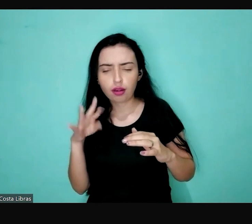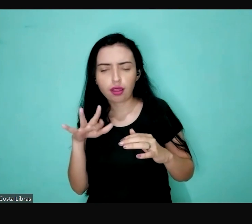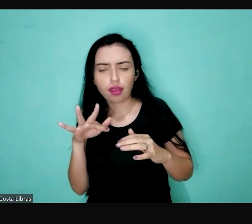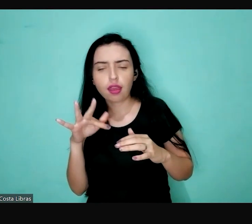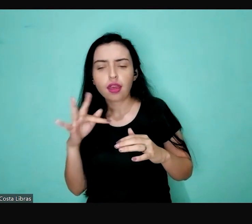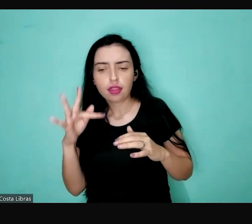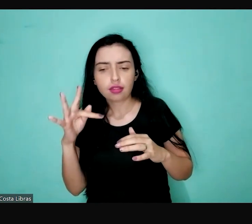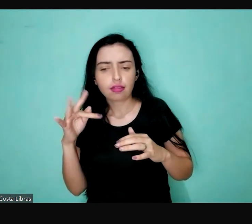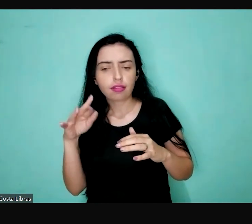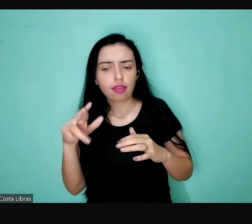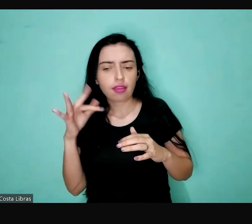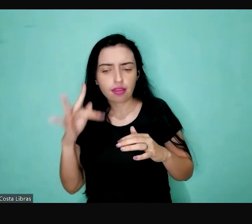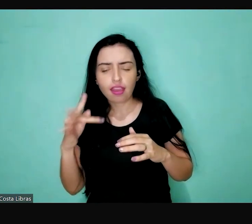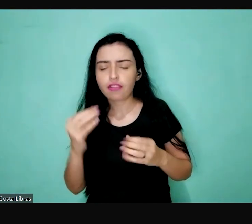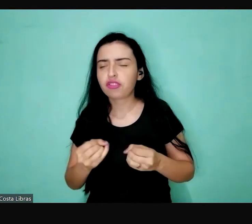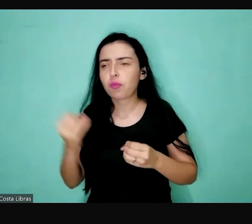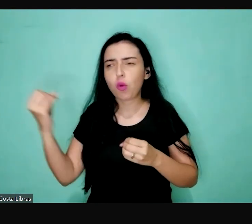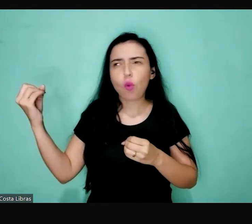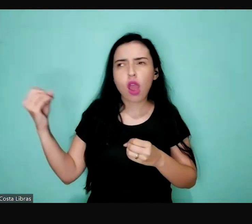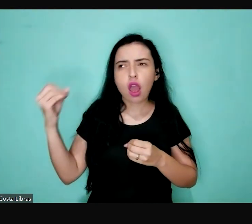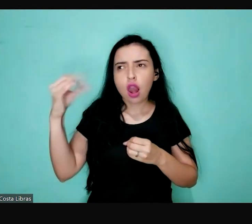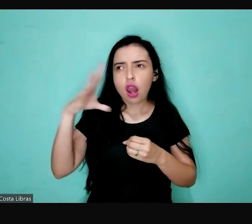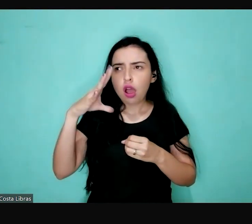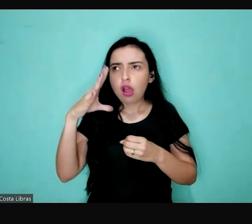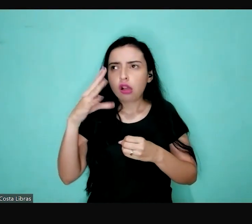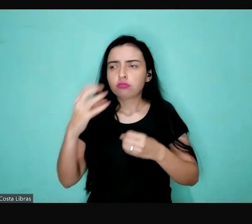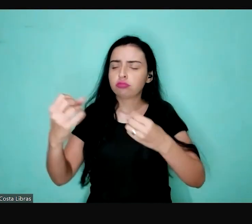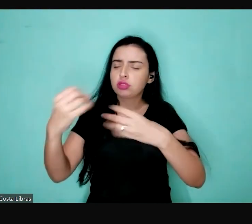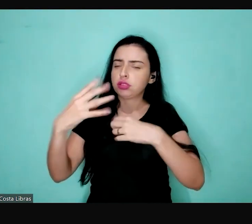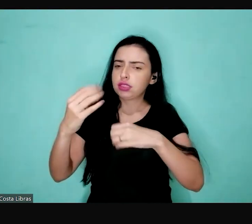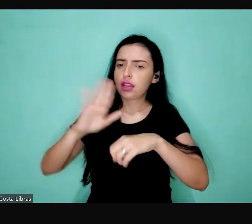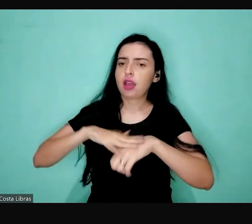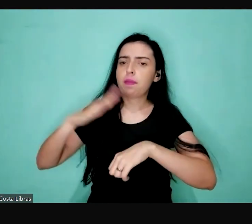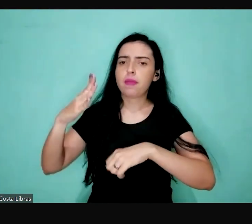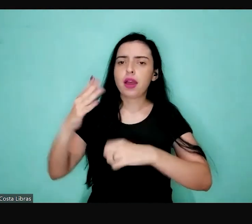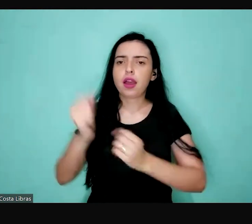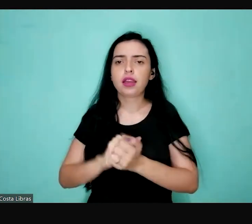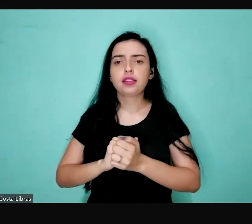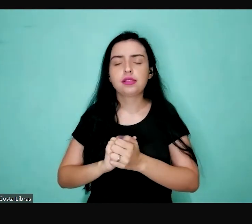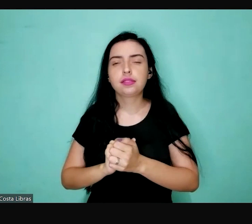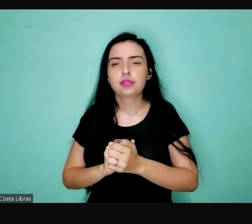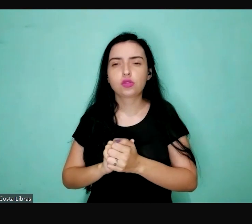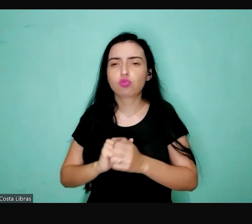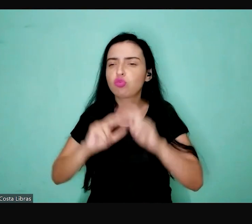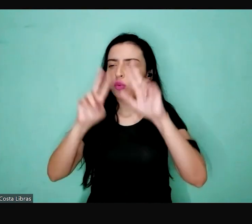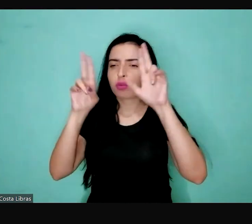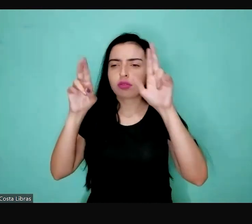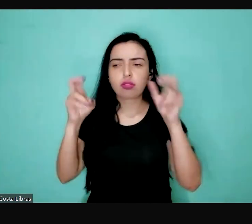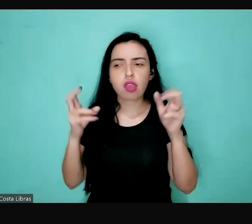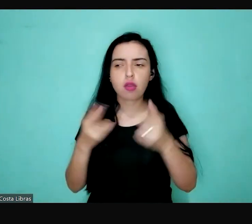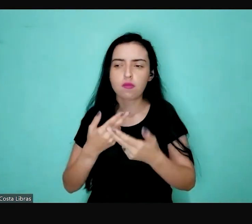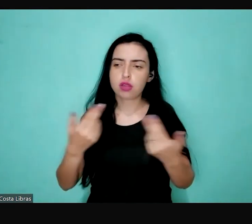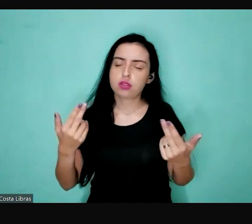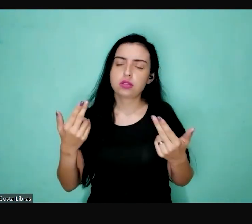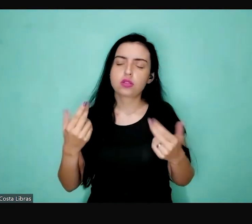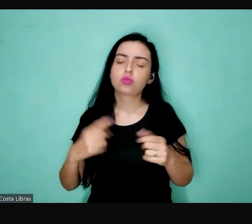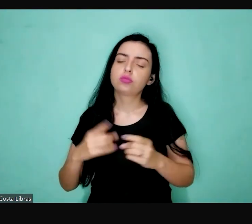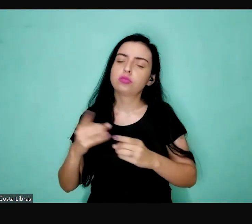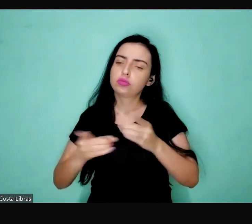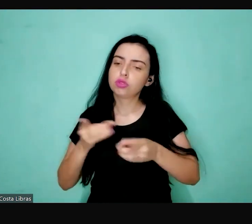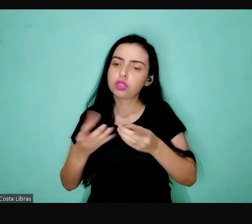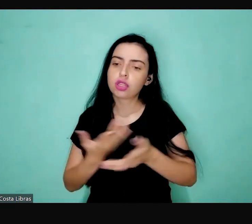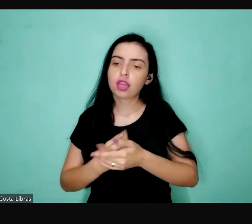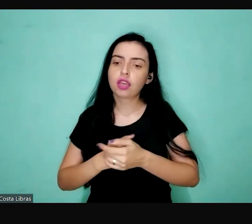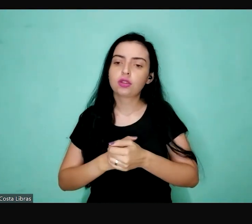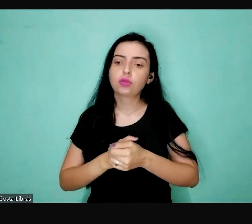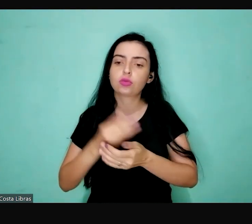novas luzes, novos ensinamentos sobre esse e outros temas do direito processual